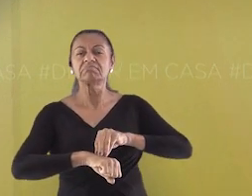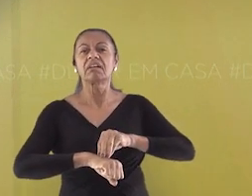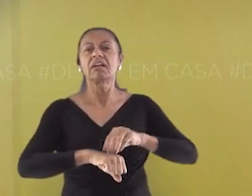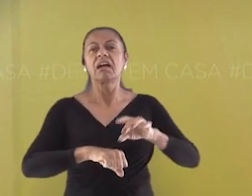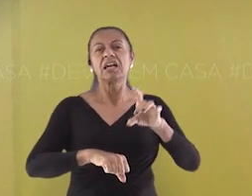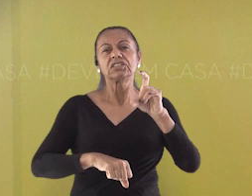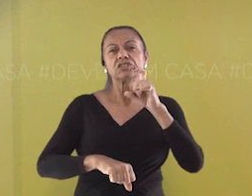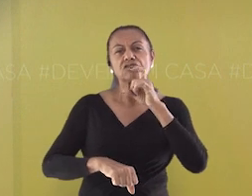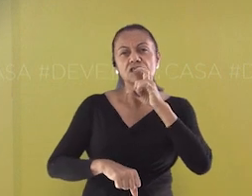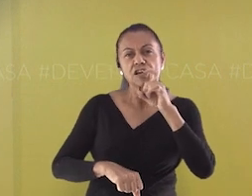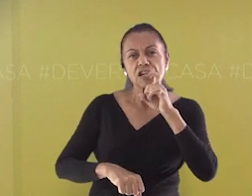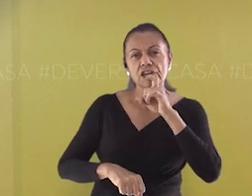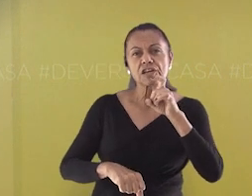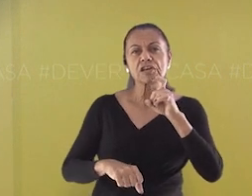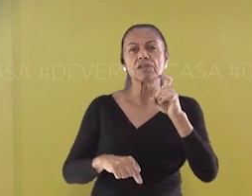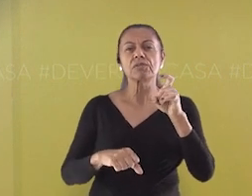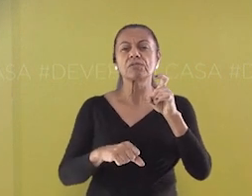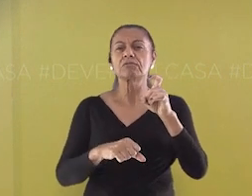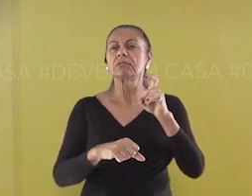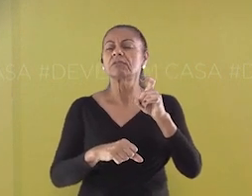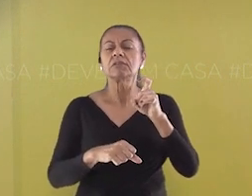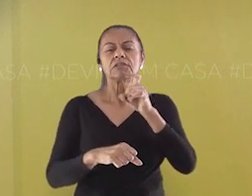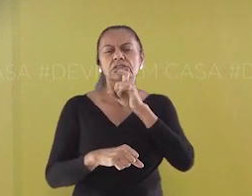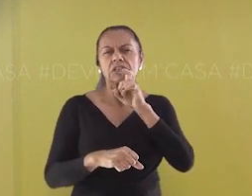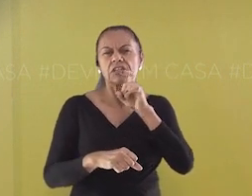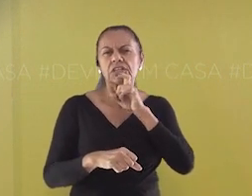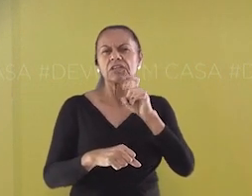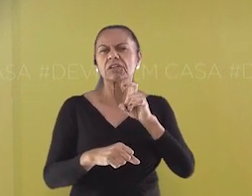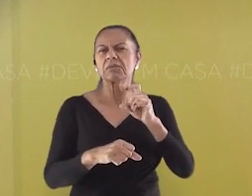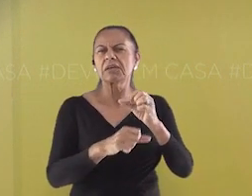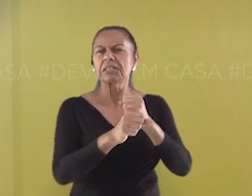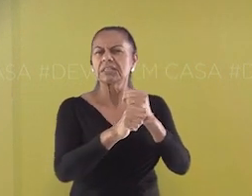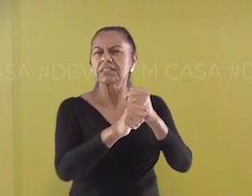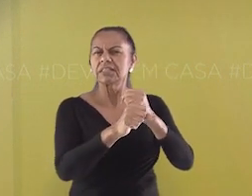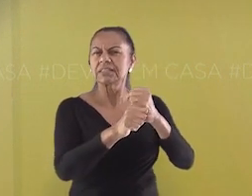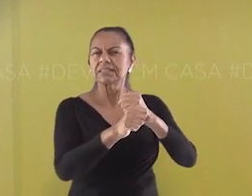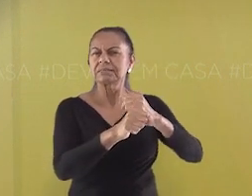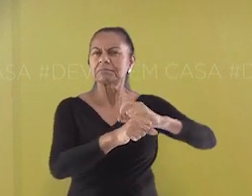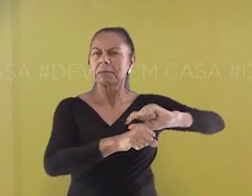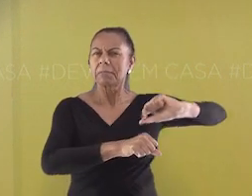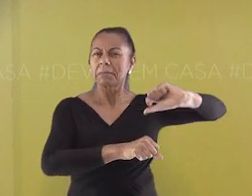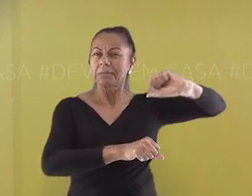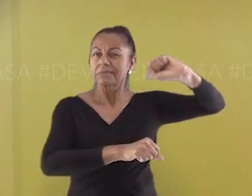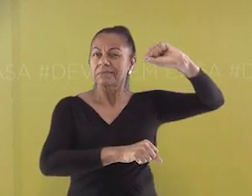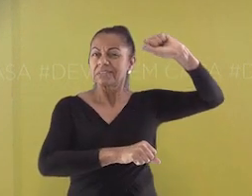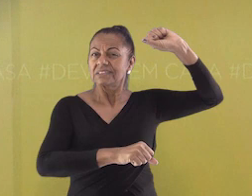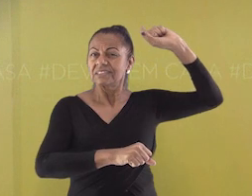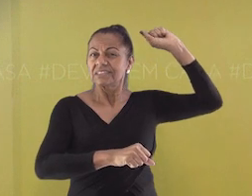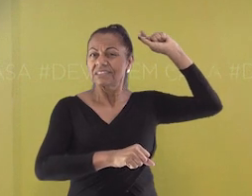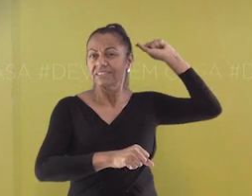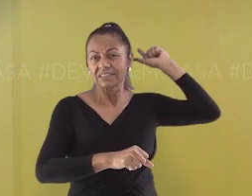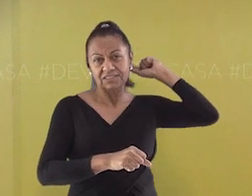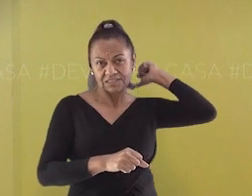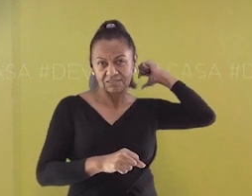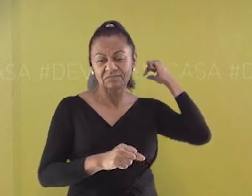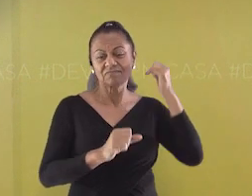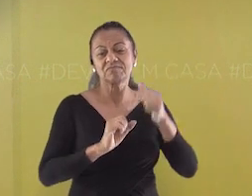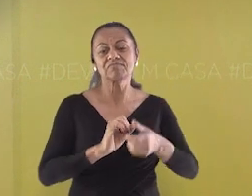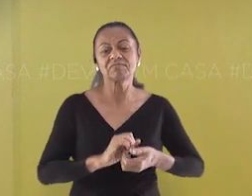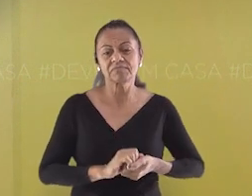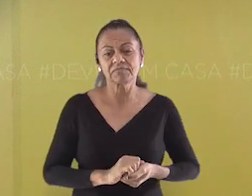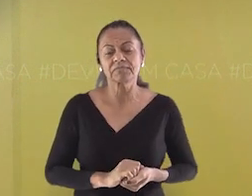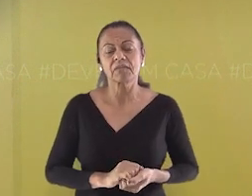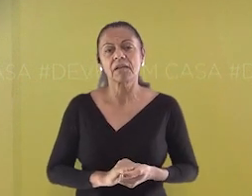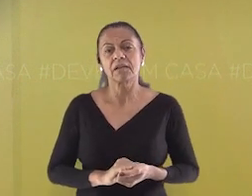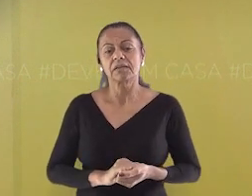em rochas, ou gelo, ou âmbar, e são muito antigos. Chegam a